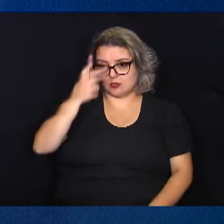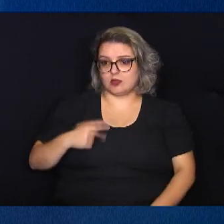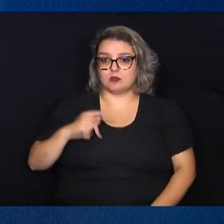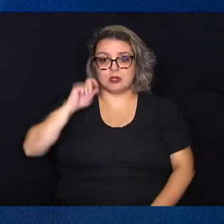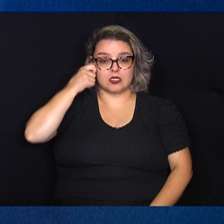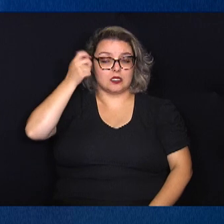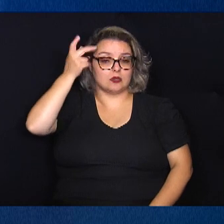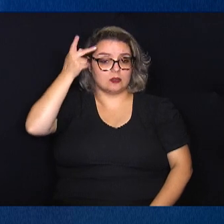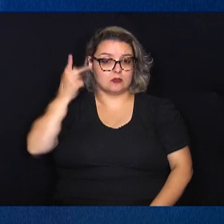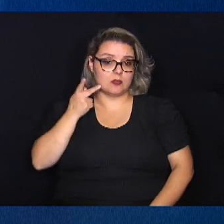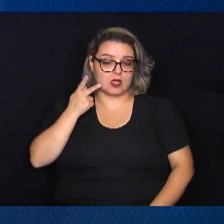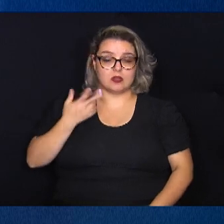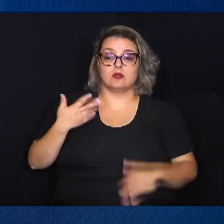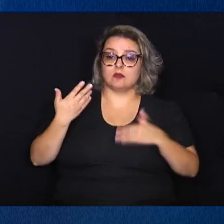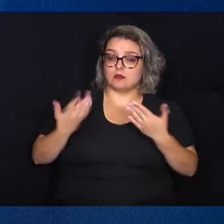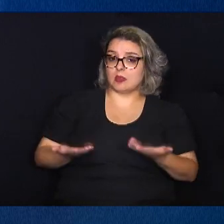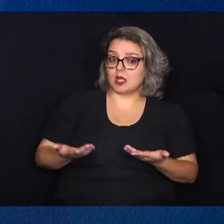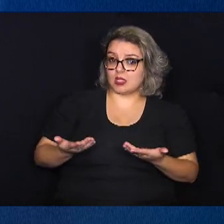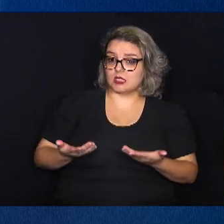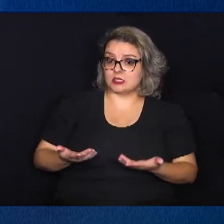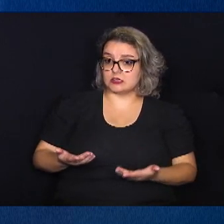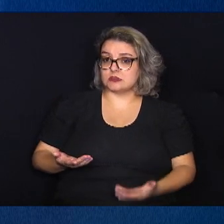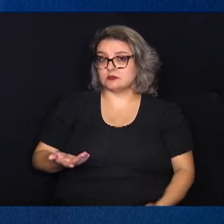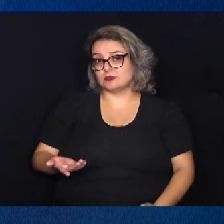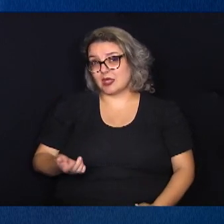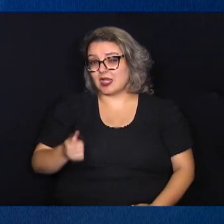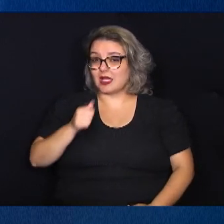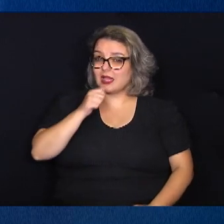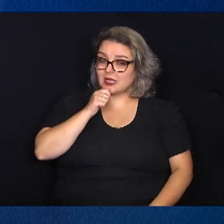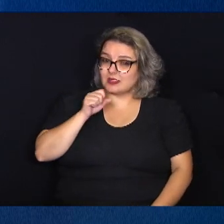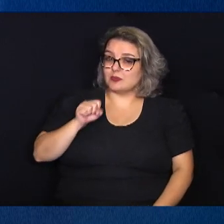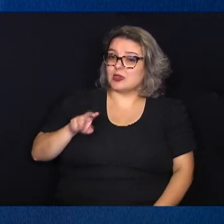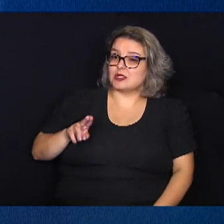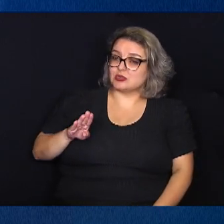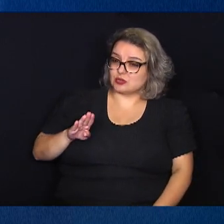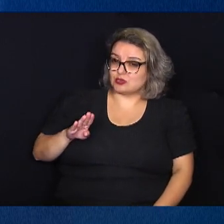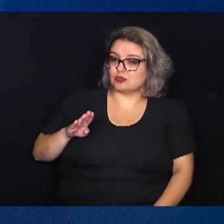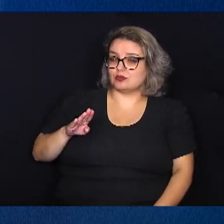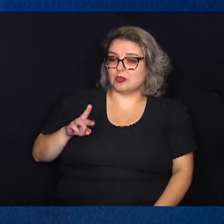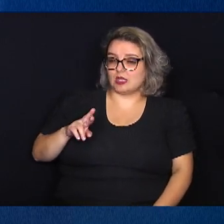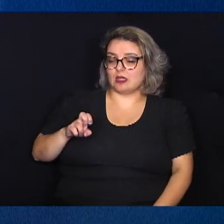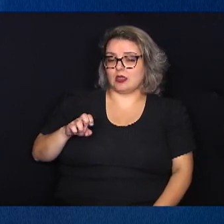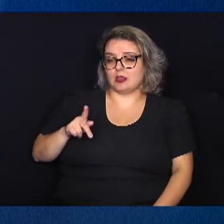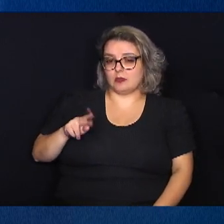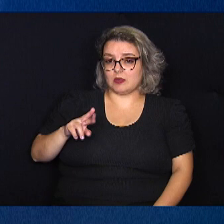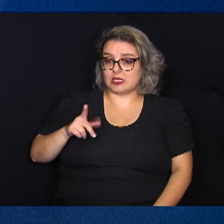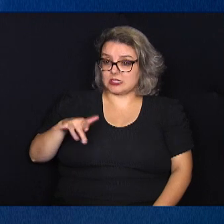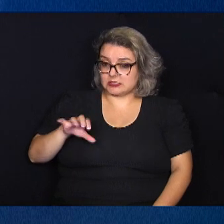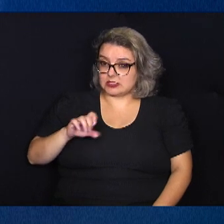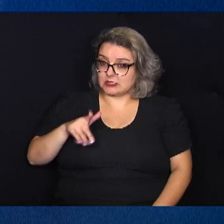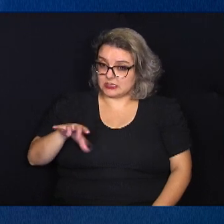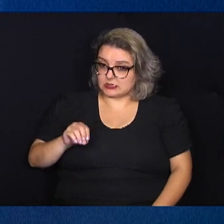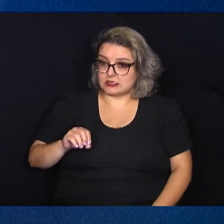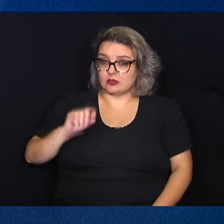pardos. Mas essa ainda é uma subrepresentação da população negra brasileira, que corresponde